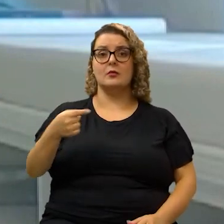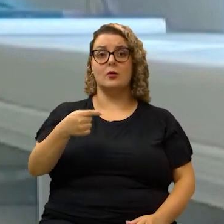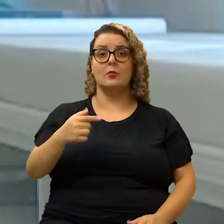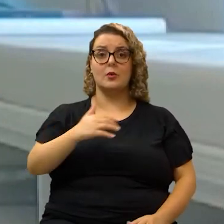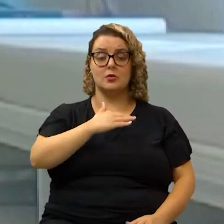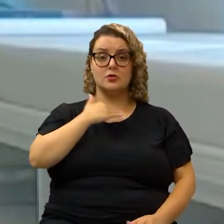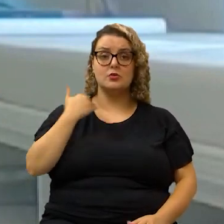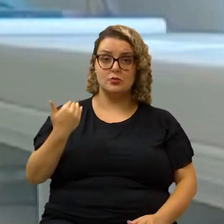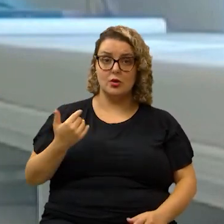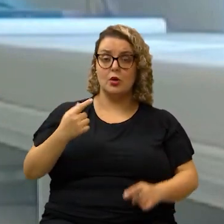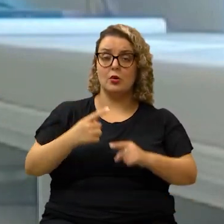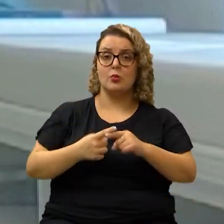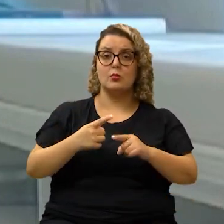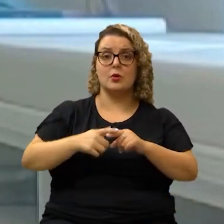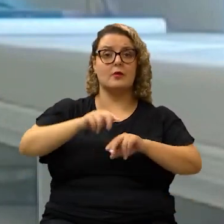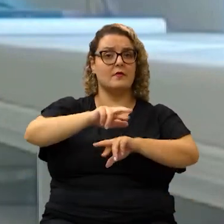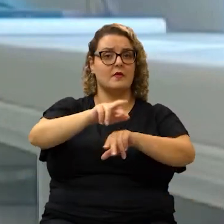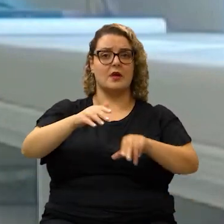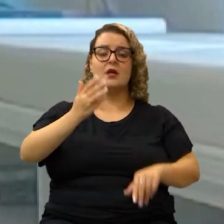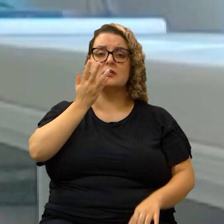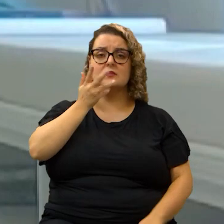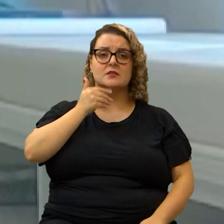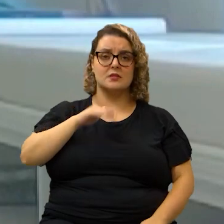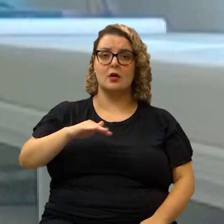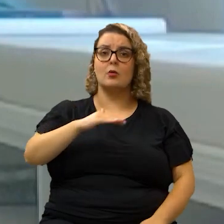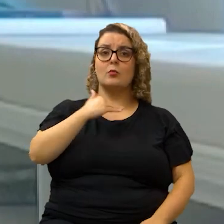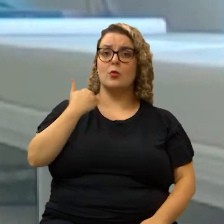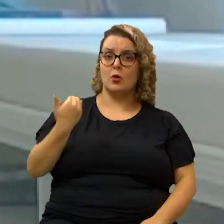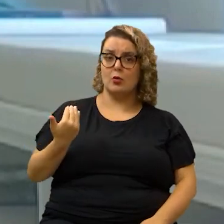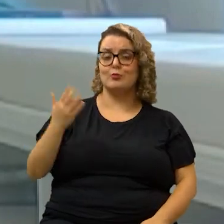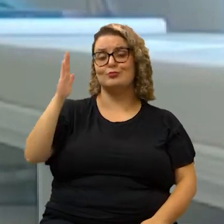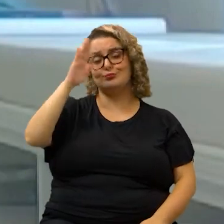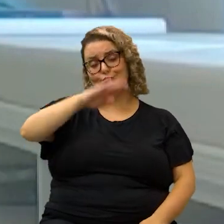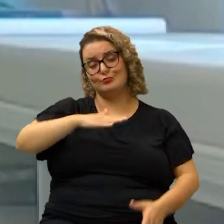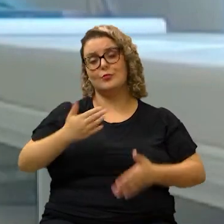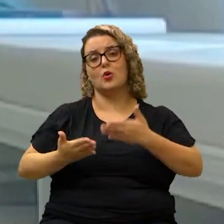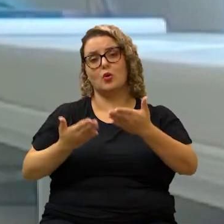cuidados ou por coisas que seriam simples